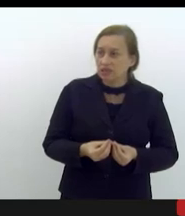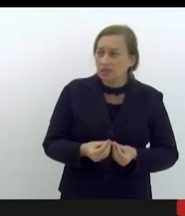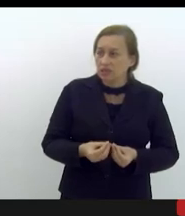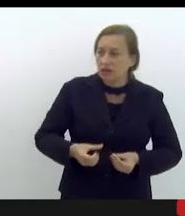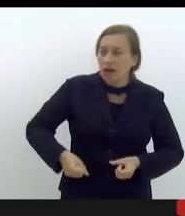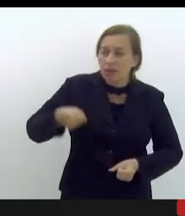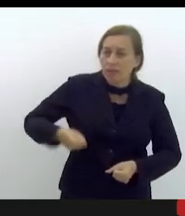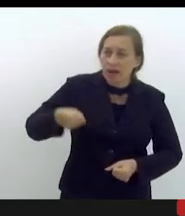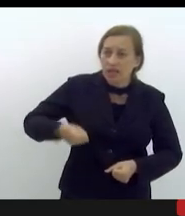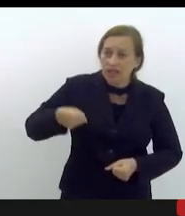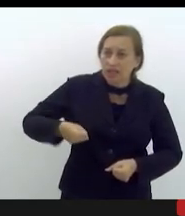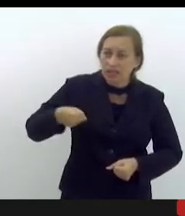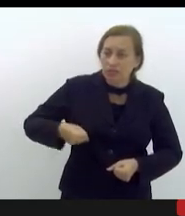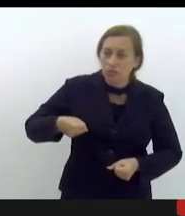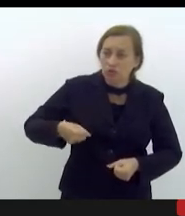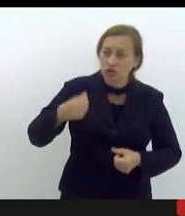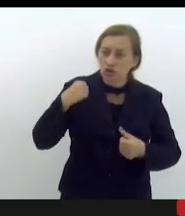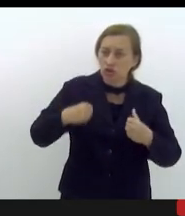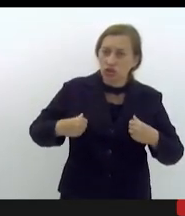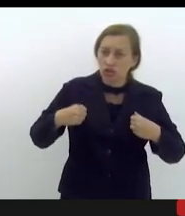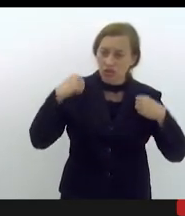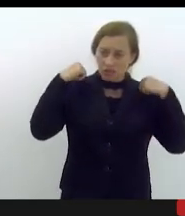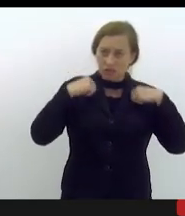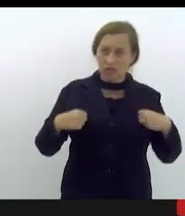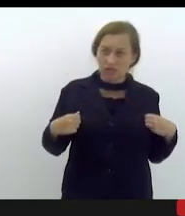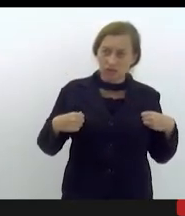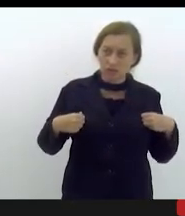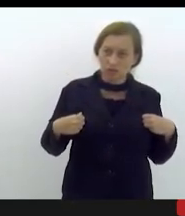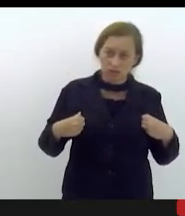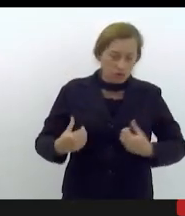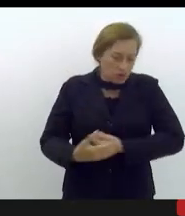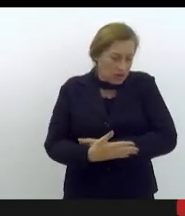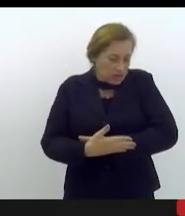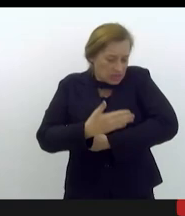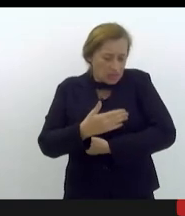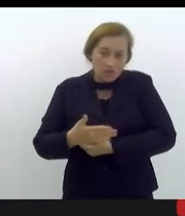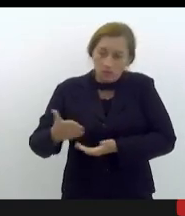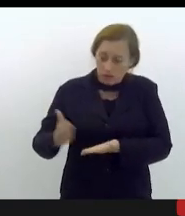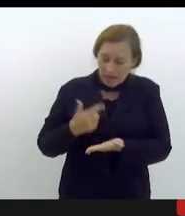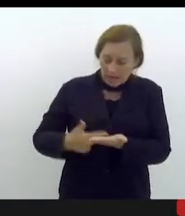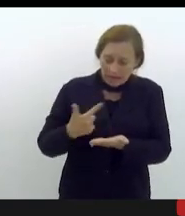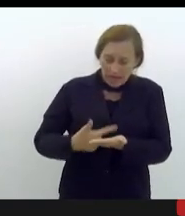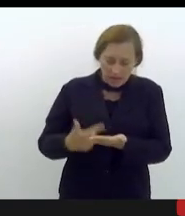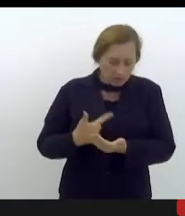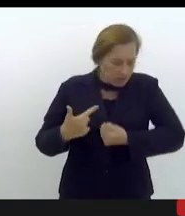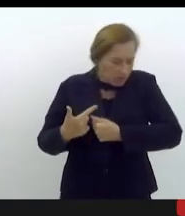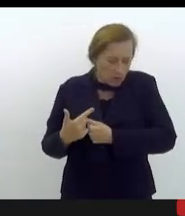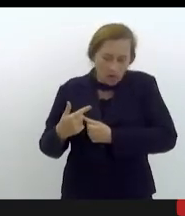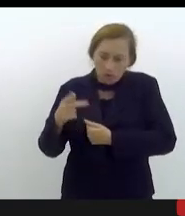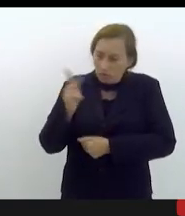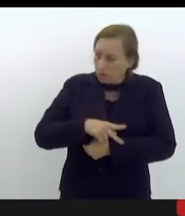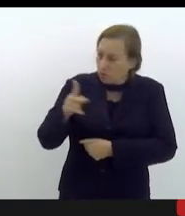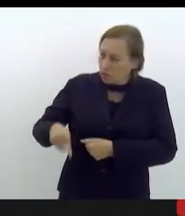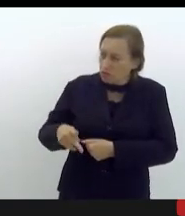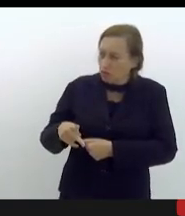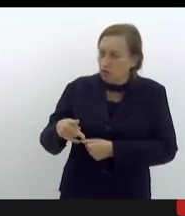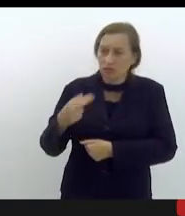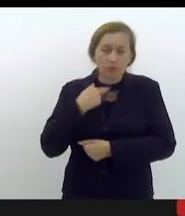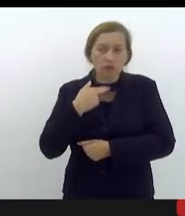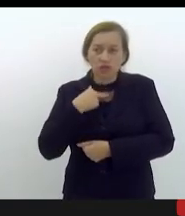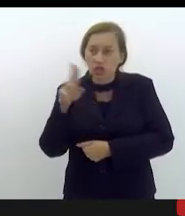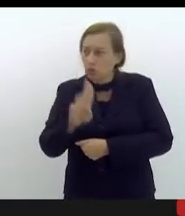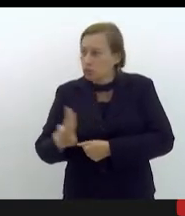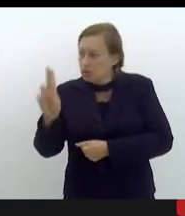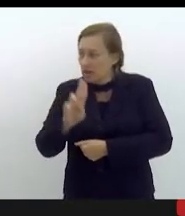o caderno na mão daqui a pouco vamos dizer que a professora não pode usar giz no quadro pesado vai dar alergia Espera aí vamos parar com